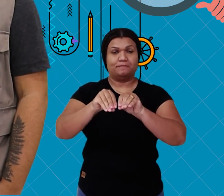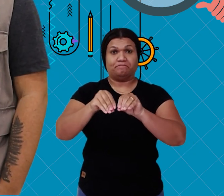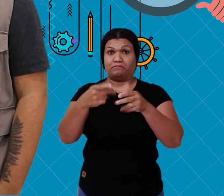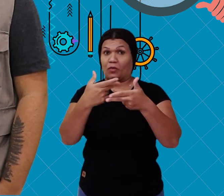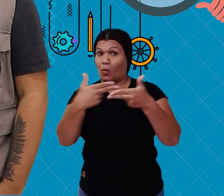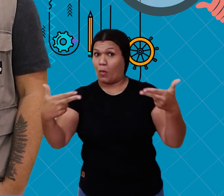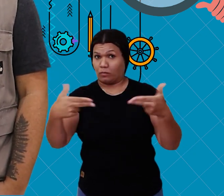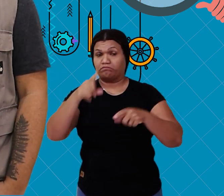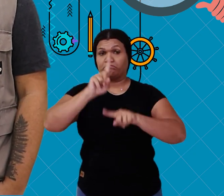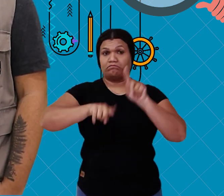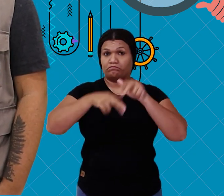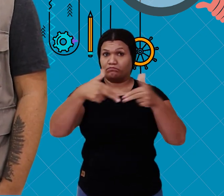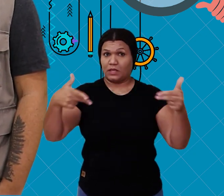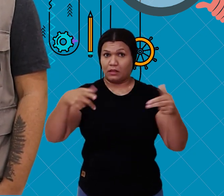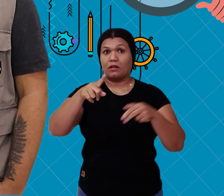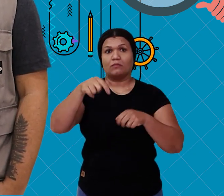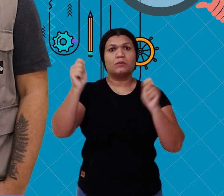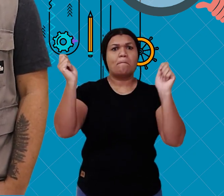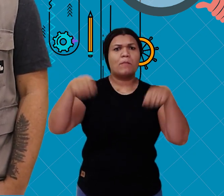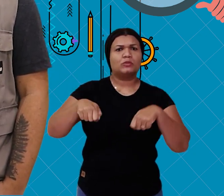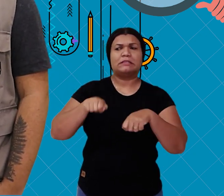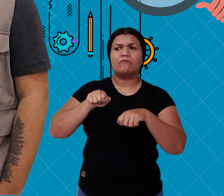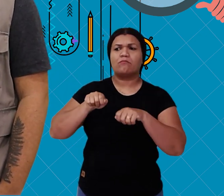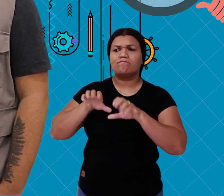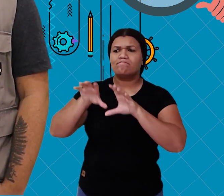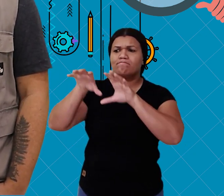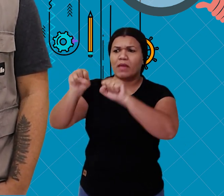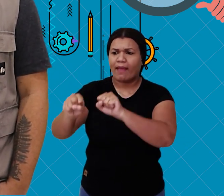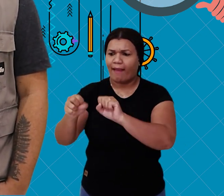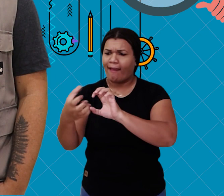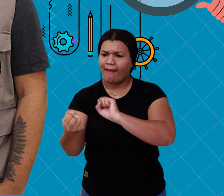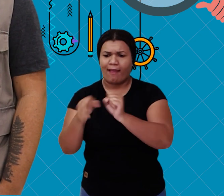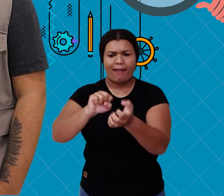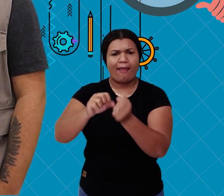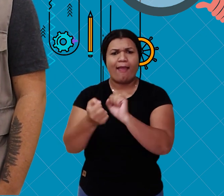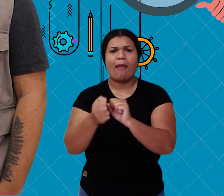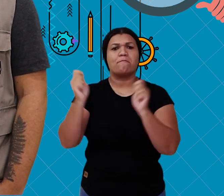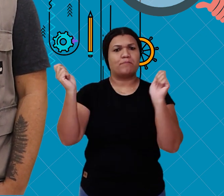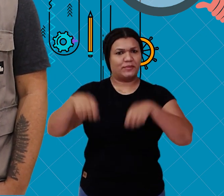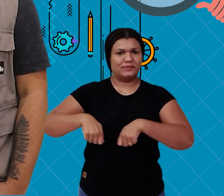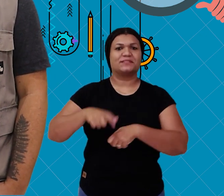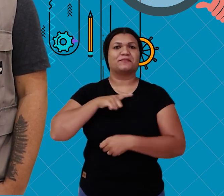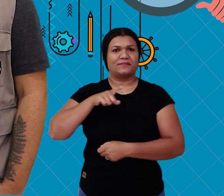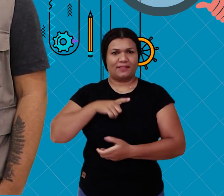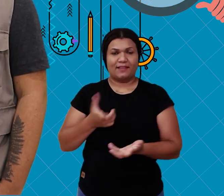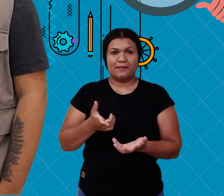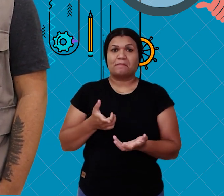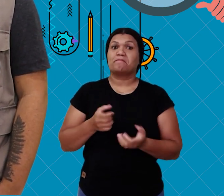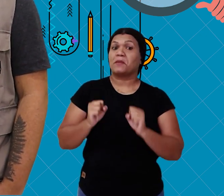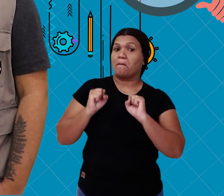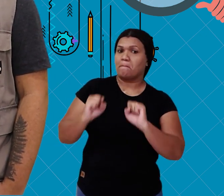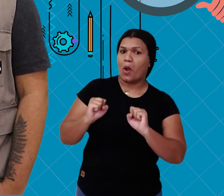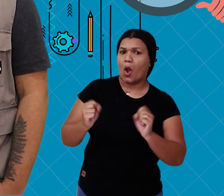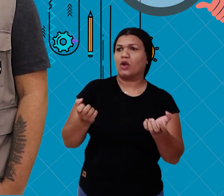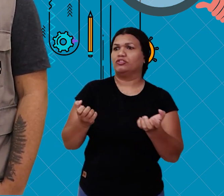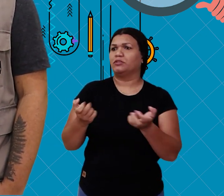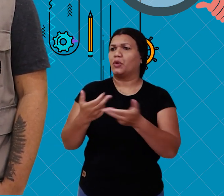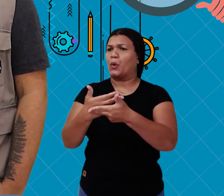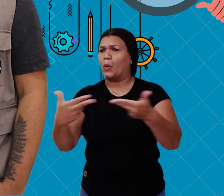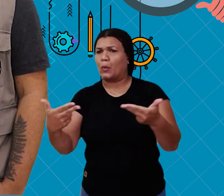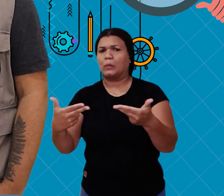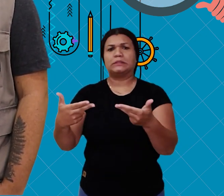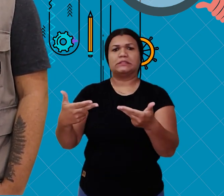bens materiais são aqueles tangíveis, ou seja, palpáveis, que podem ter